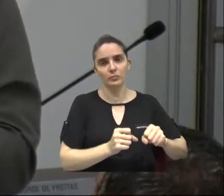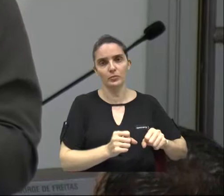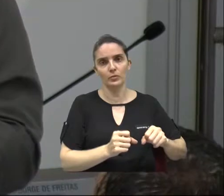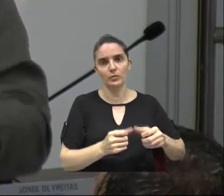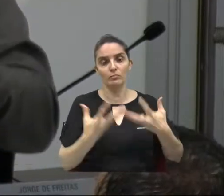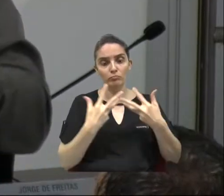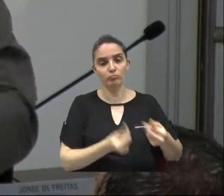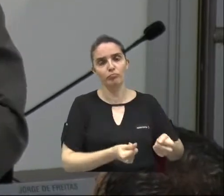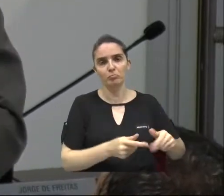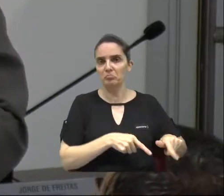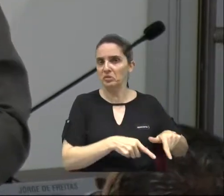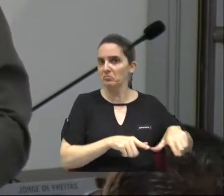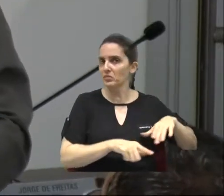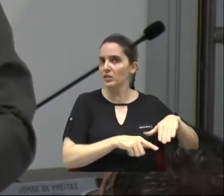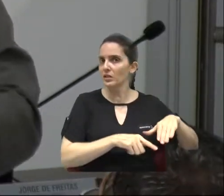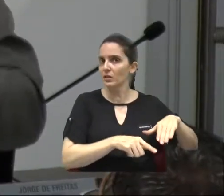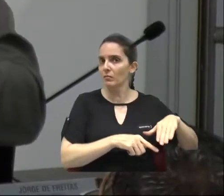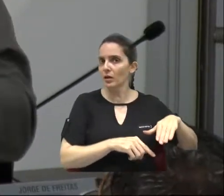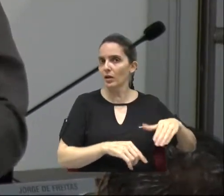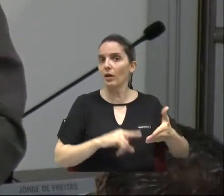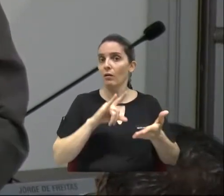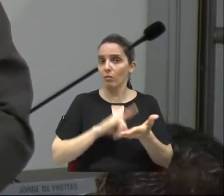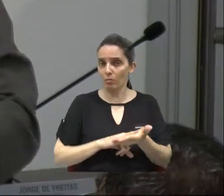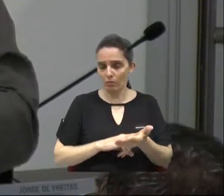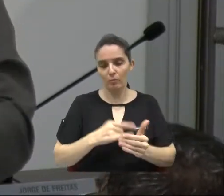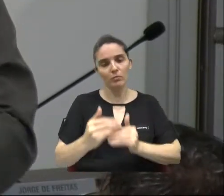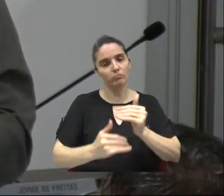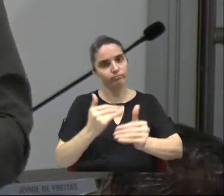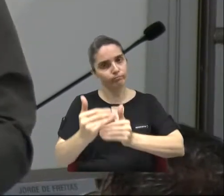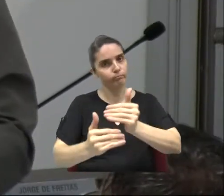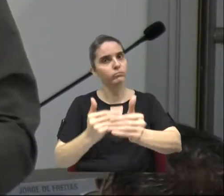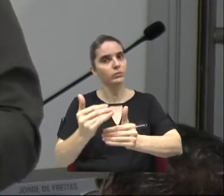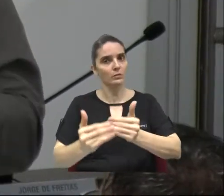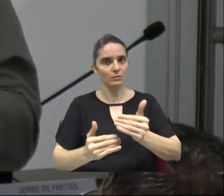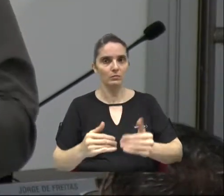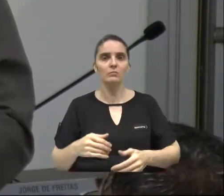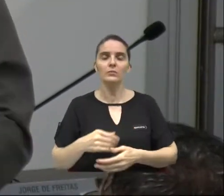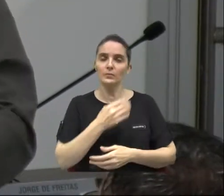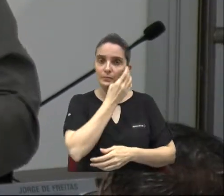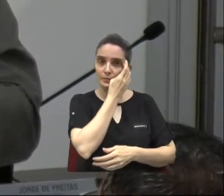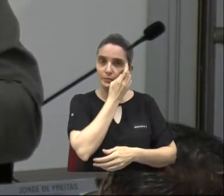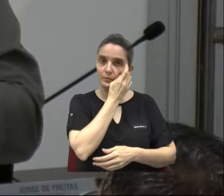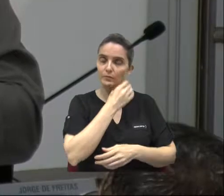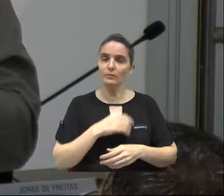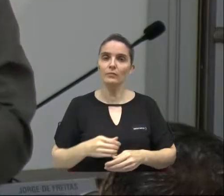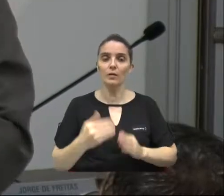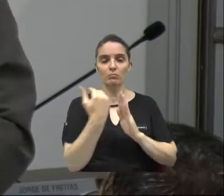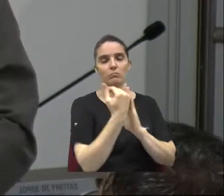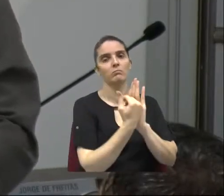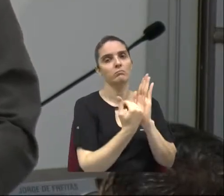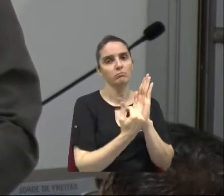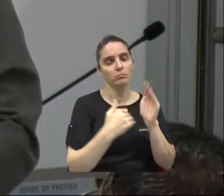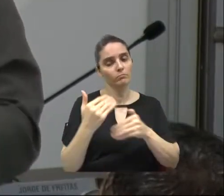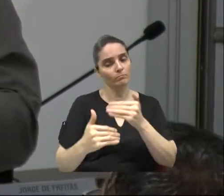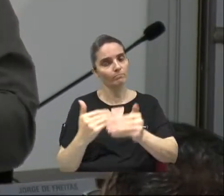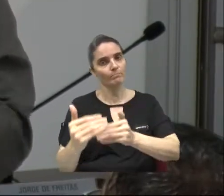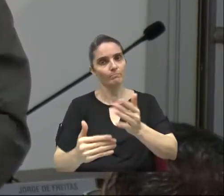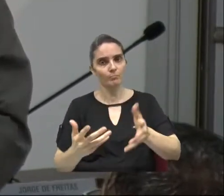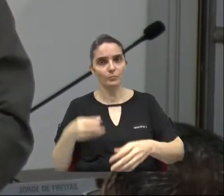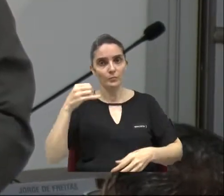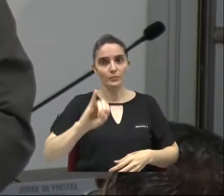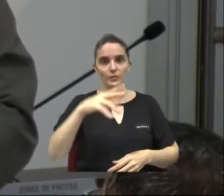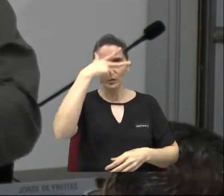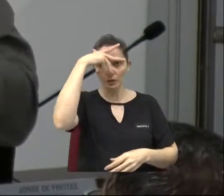têm os ônibus, e o contrato ainda está vigente. O contrato emergencial, ele disse no programa que ainda está vigente. Se a